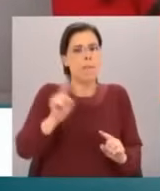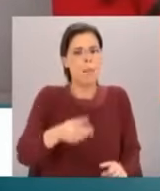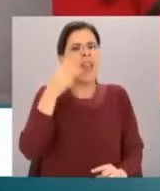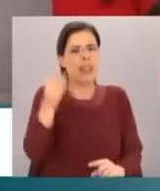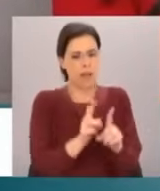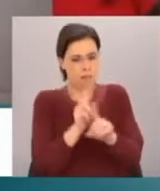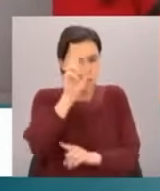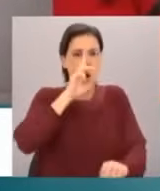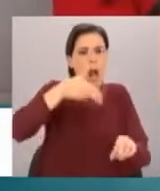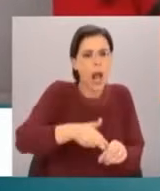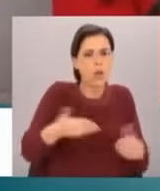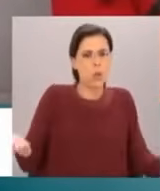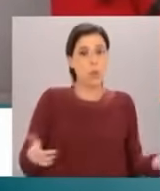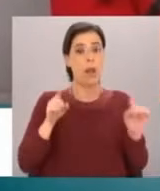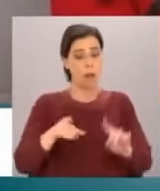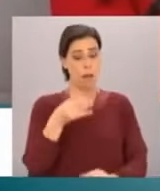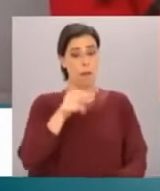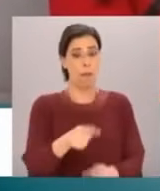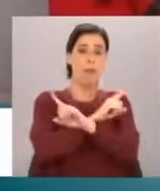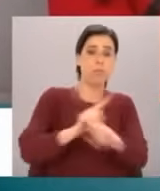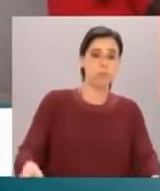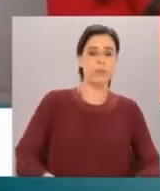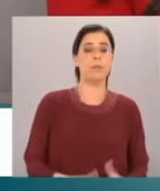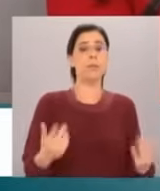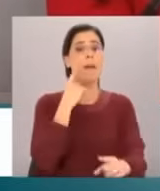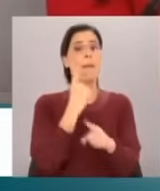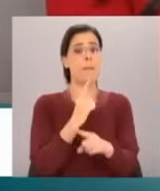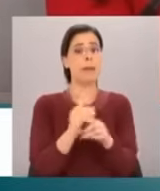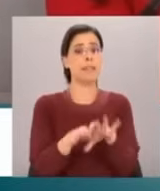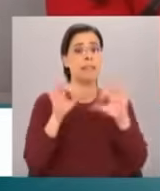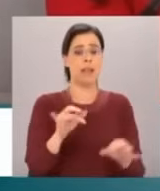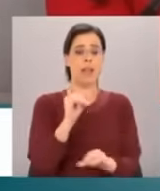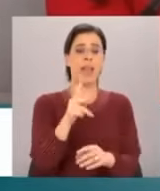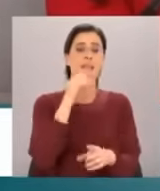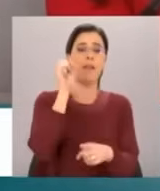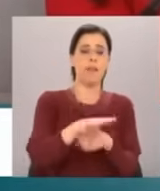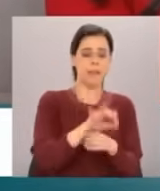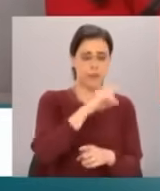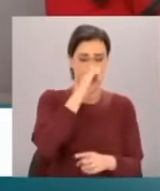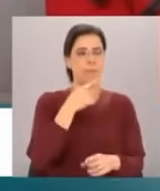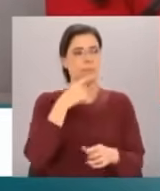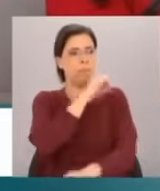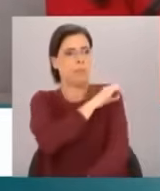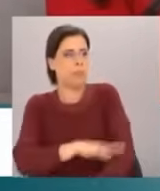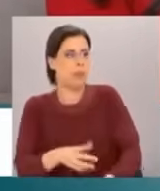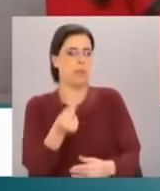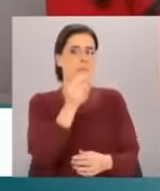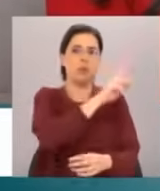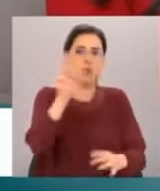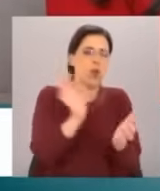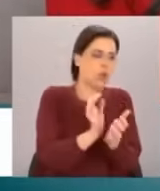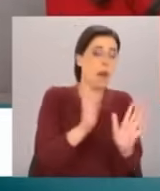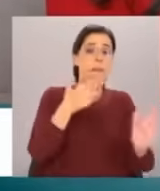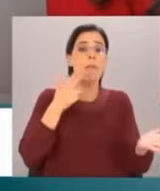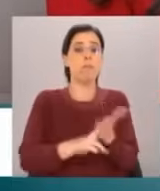este ano no preço da gasolina e foi isso que o pai os impedidos teu e o mesmo em relação a eletricidade pode falar para o Brasil energética de tarifas sociais